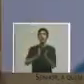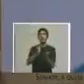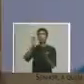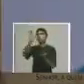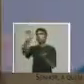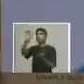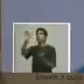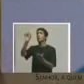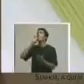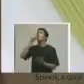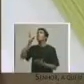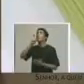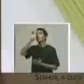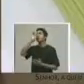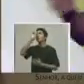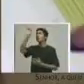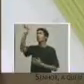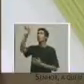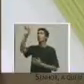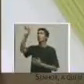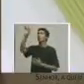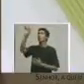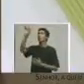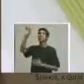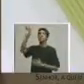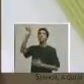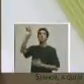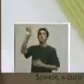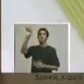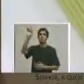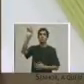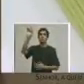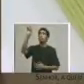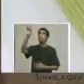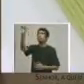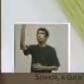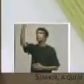Tem a palavra que pode mudar a sua história. Só que ela está lá, ó, fechada.